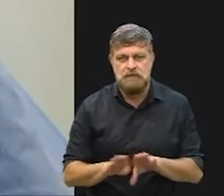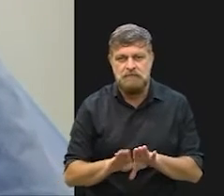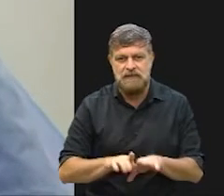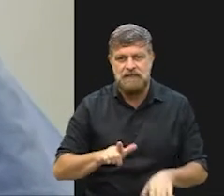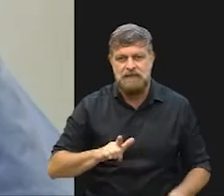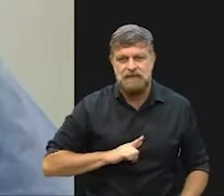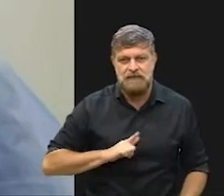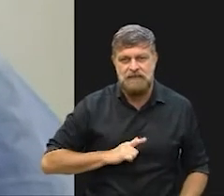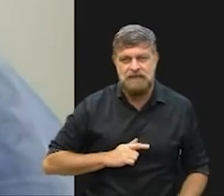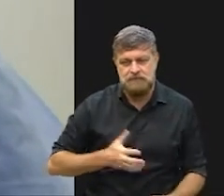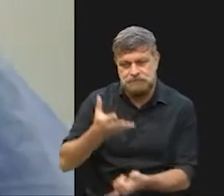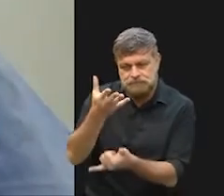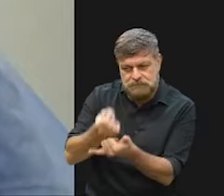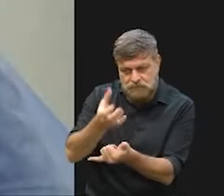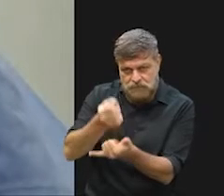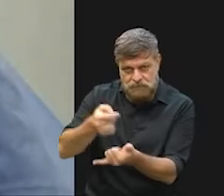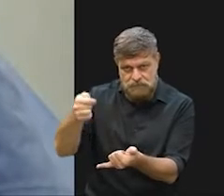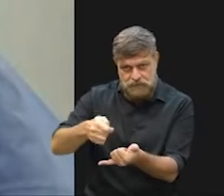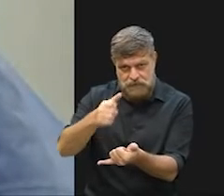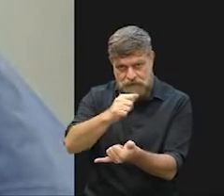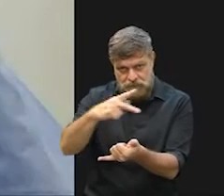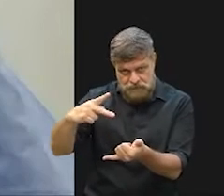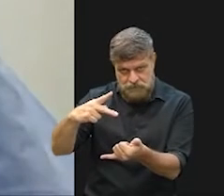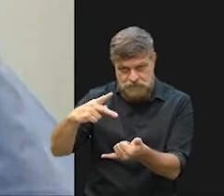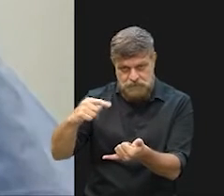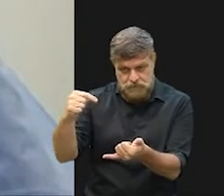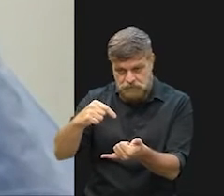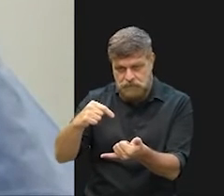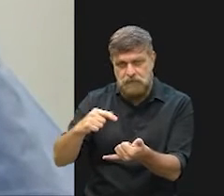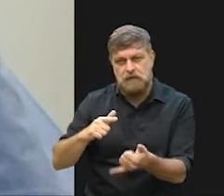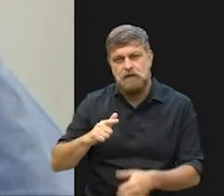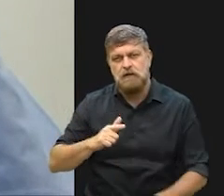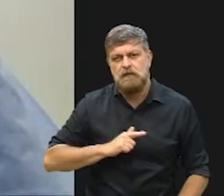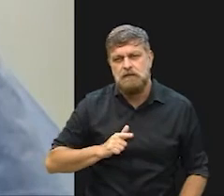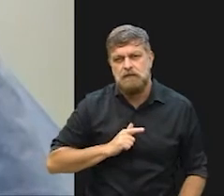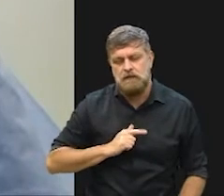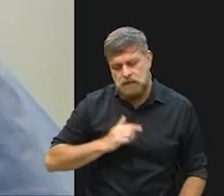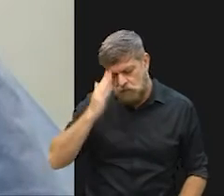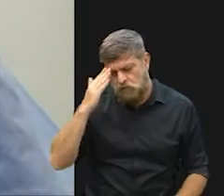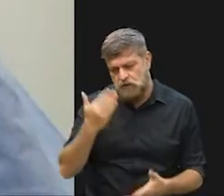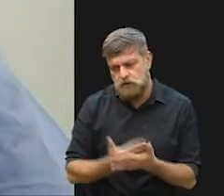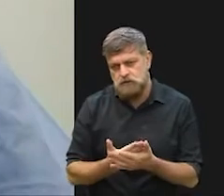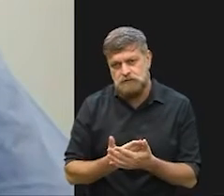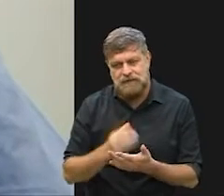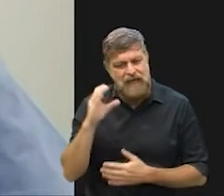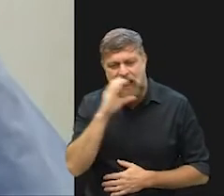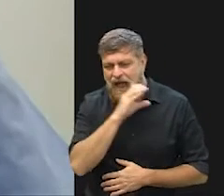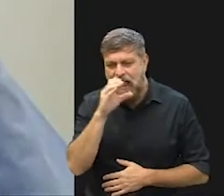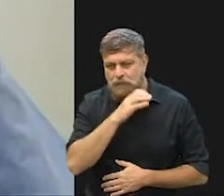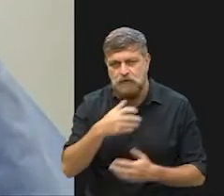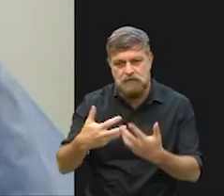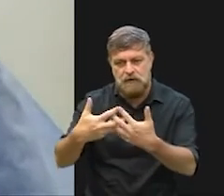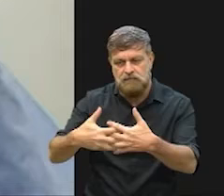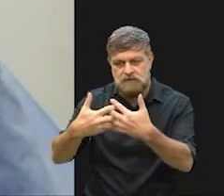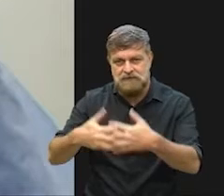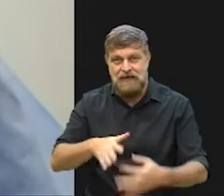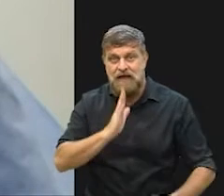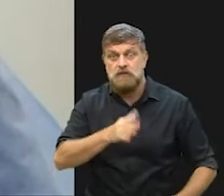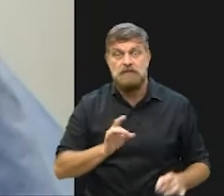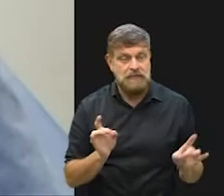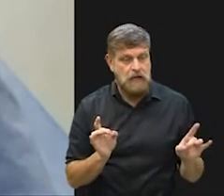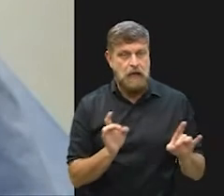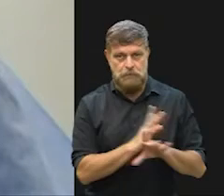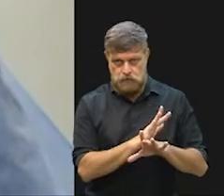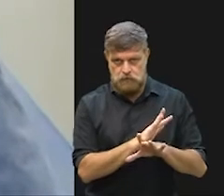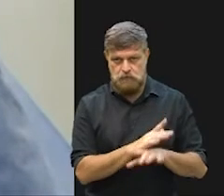versão de app, e ele deve estar sendo lançado em breve. Ele já está pronto